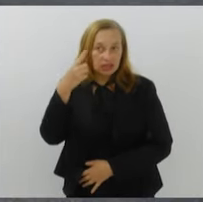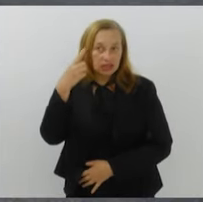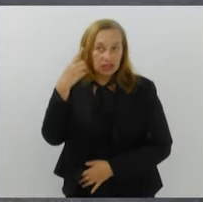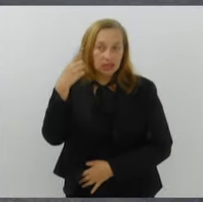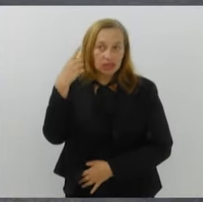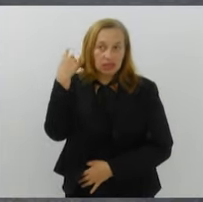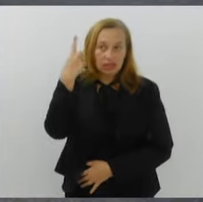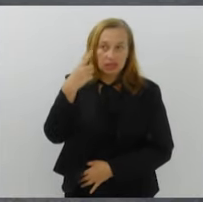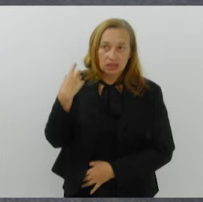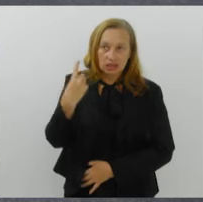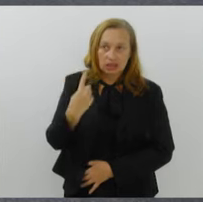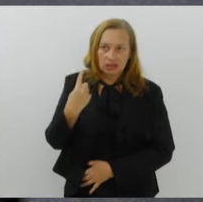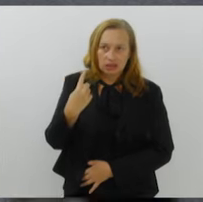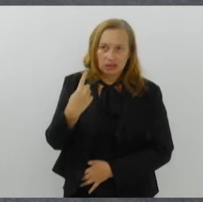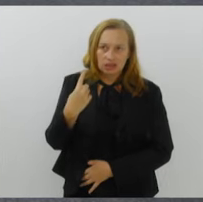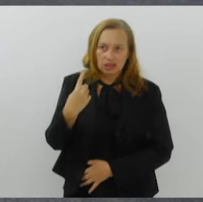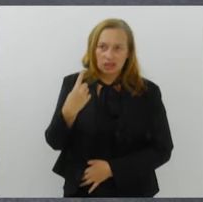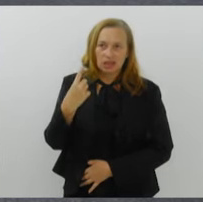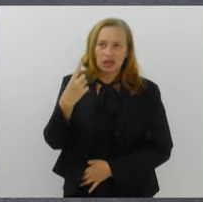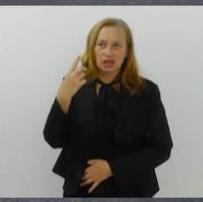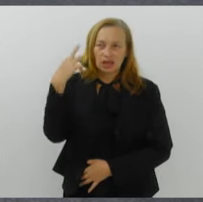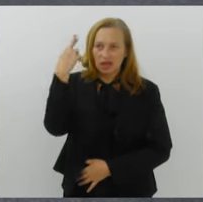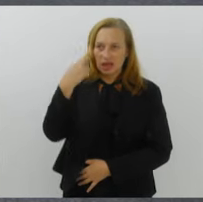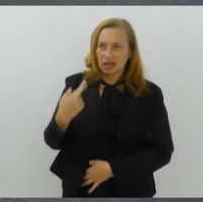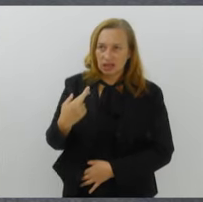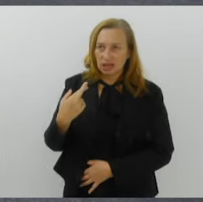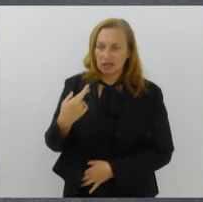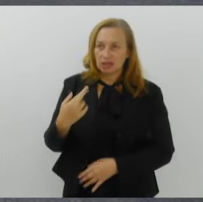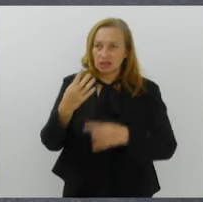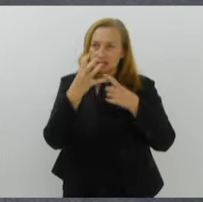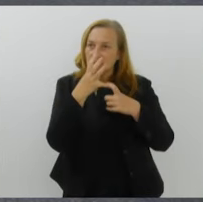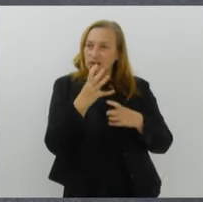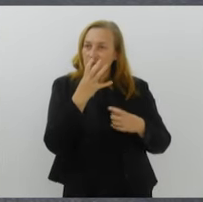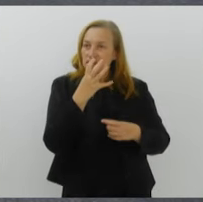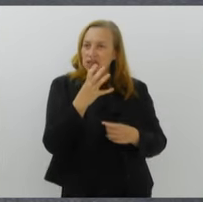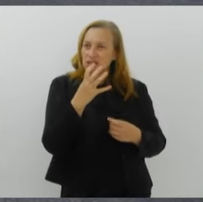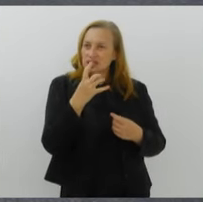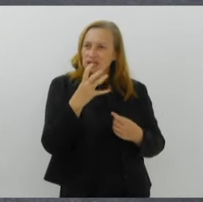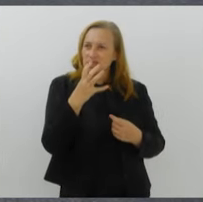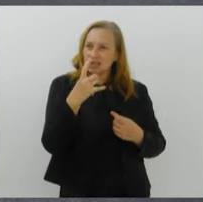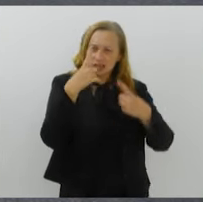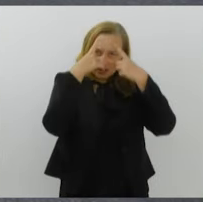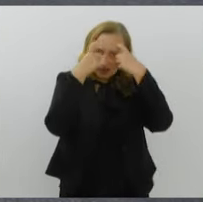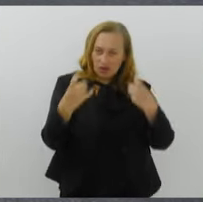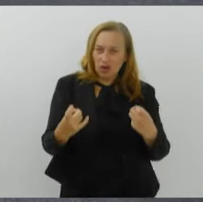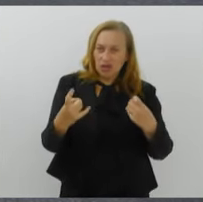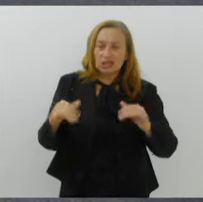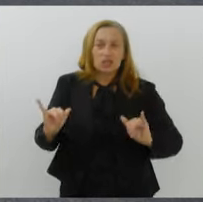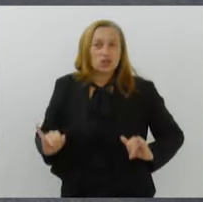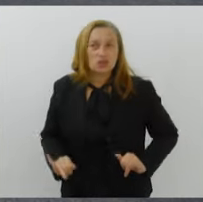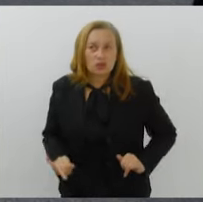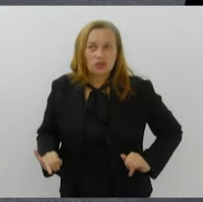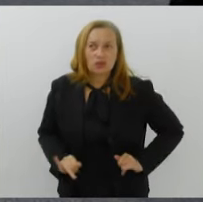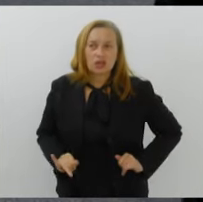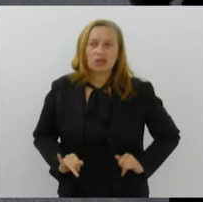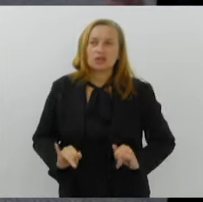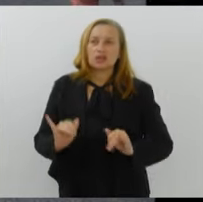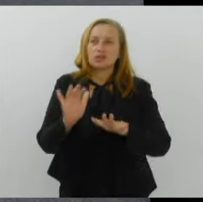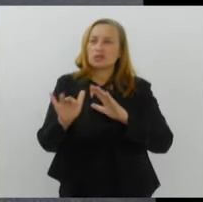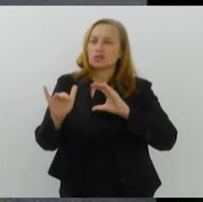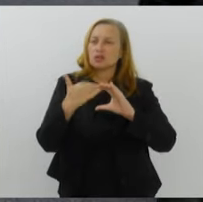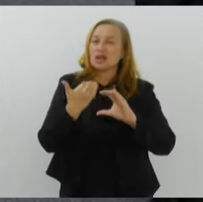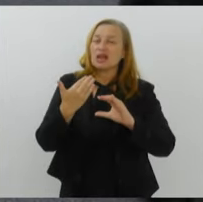à deputada Renata por essas agressões sofridas através desses e-mails. Eu acho